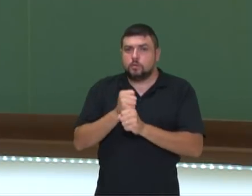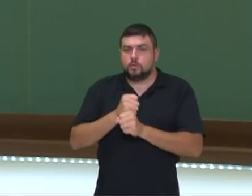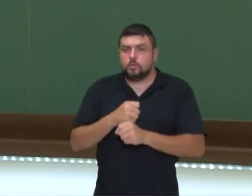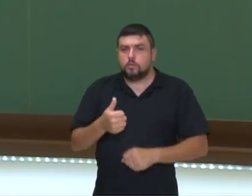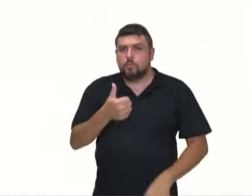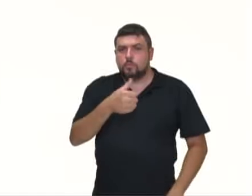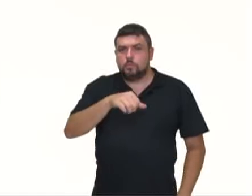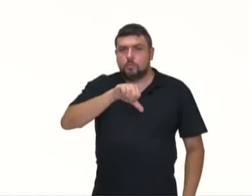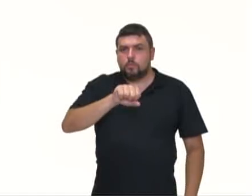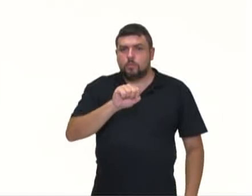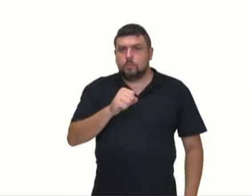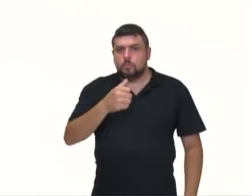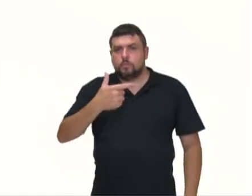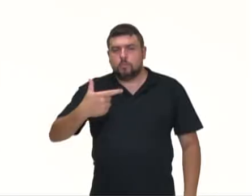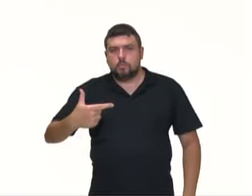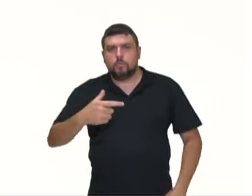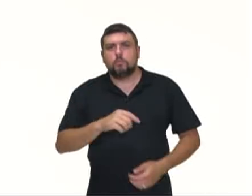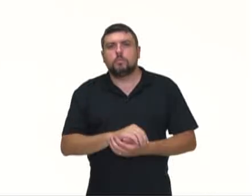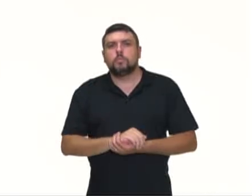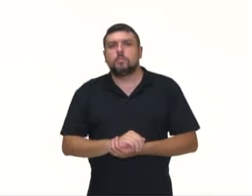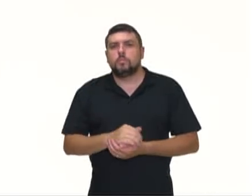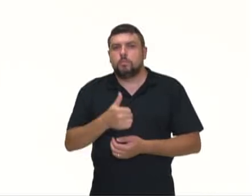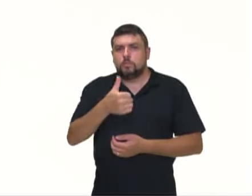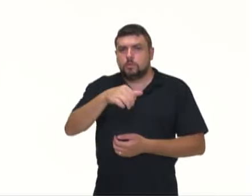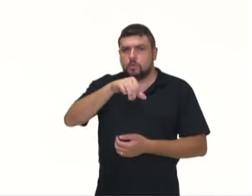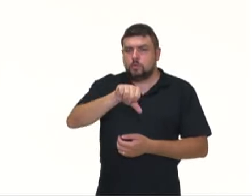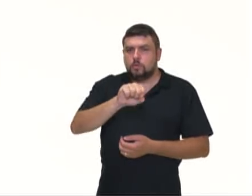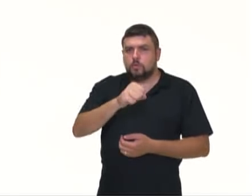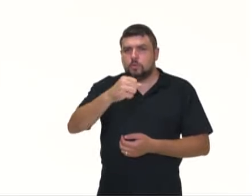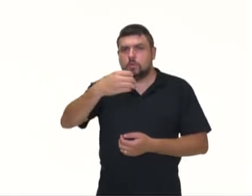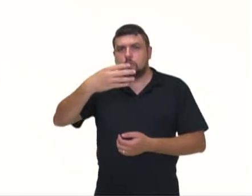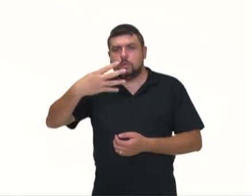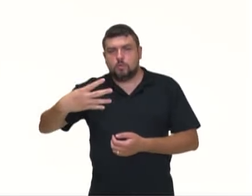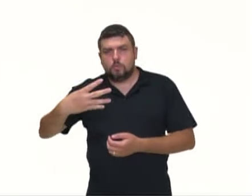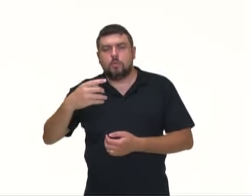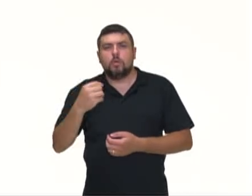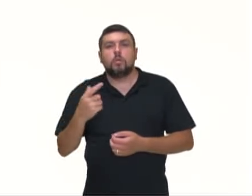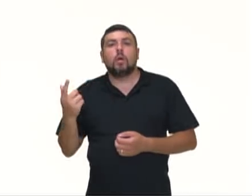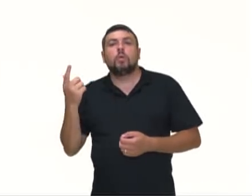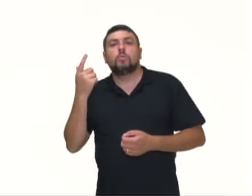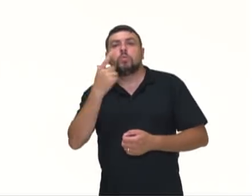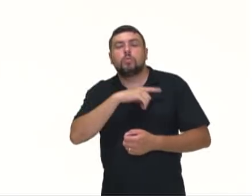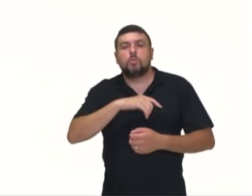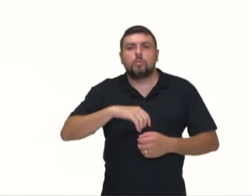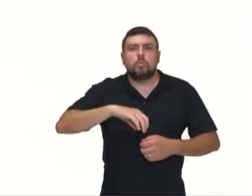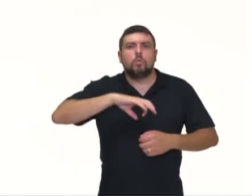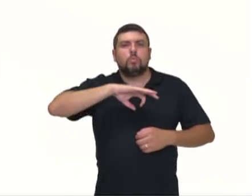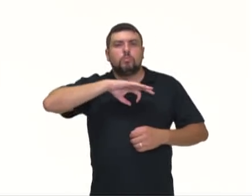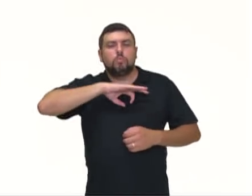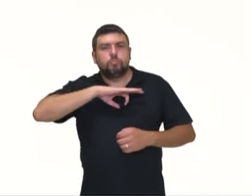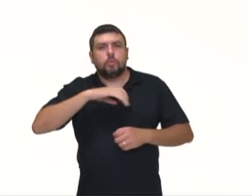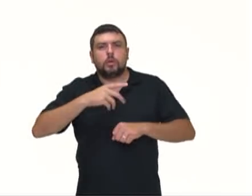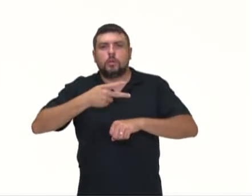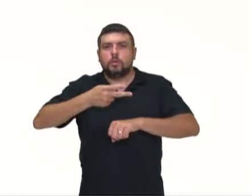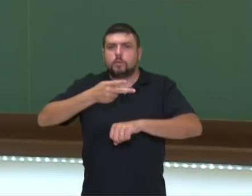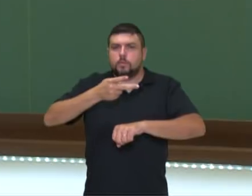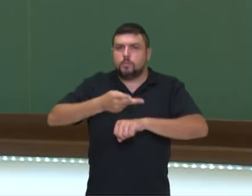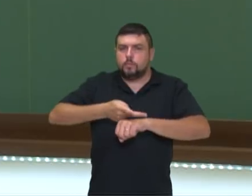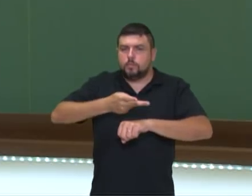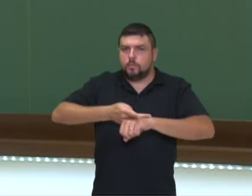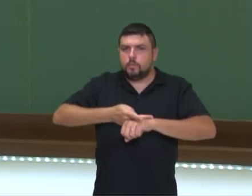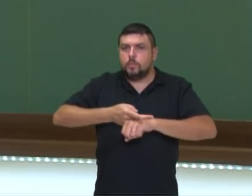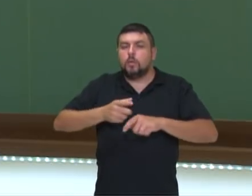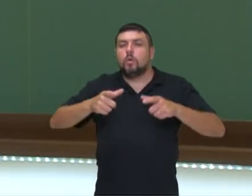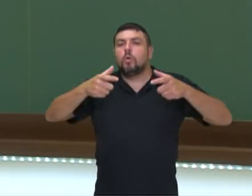1982. E em 1984 nós tivemos a medalha de prata nos Jogos Olímpicos de Los Angeles. Então aqui uma foto da